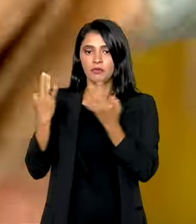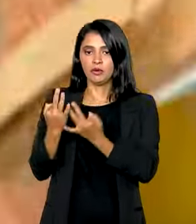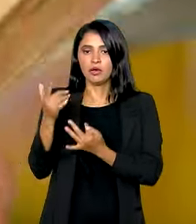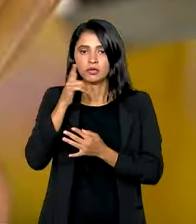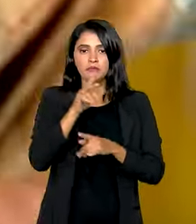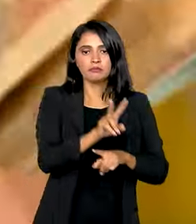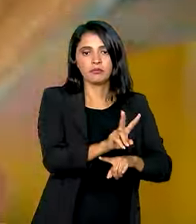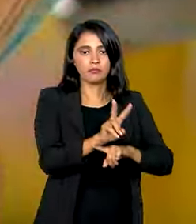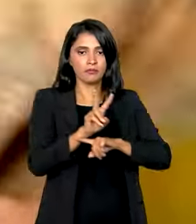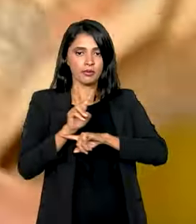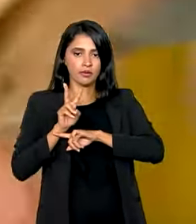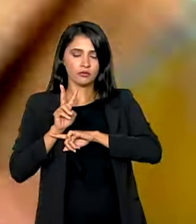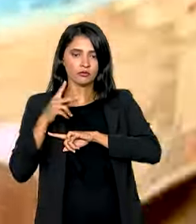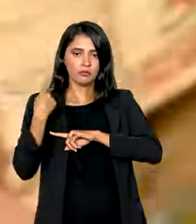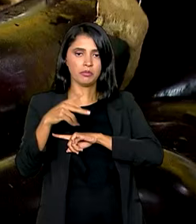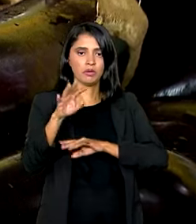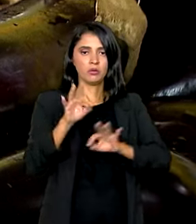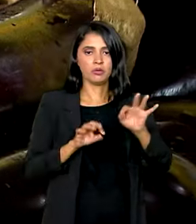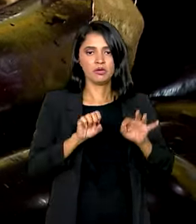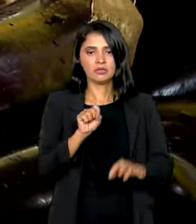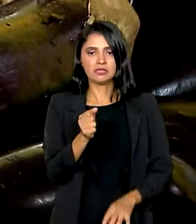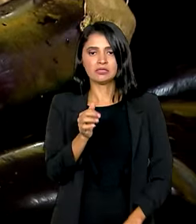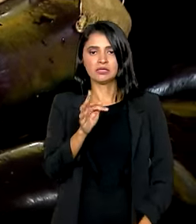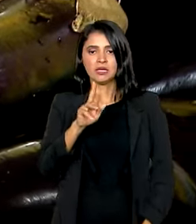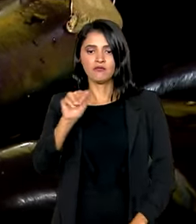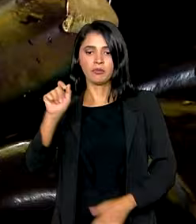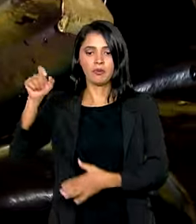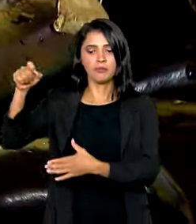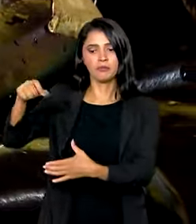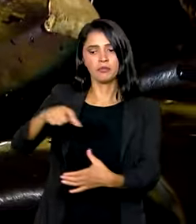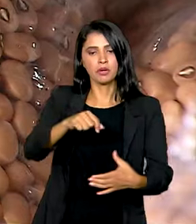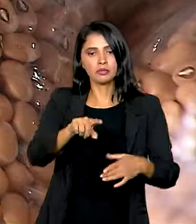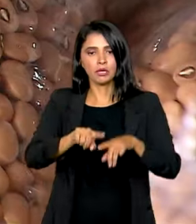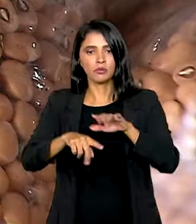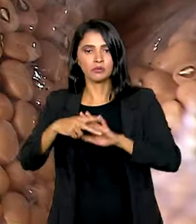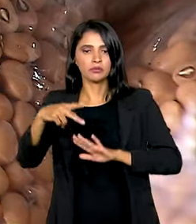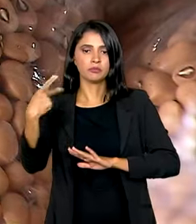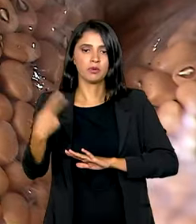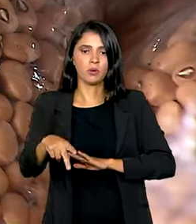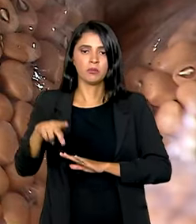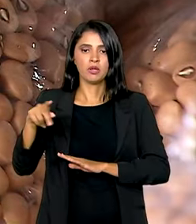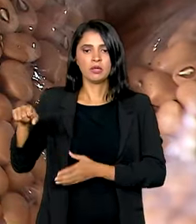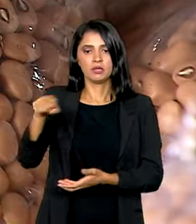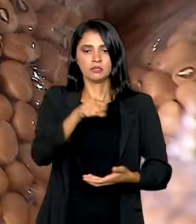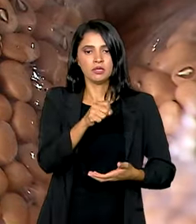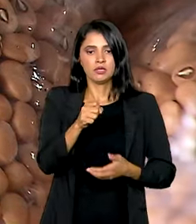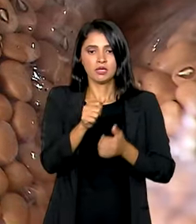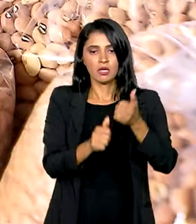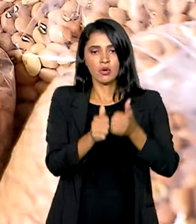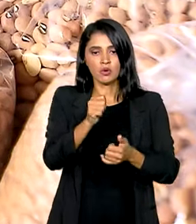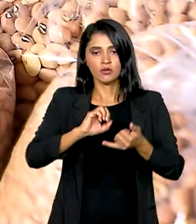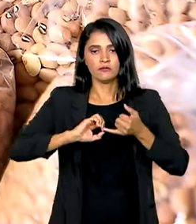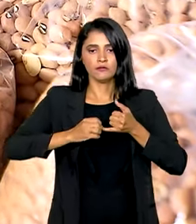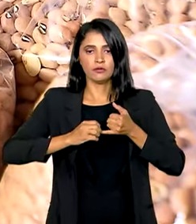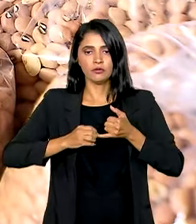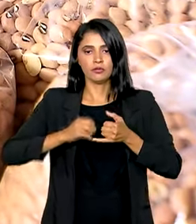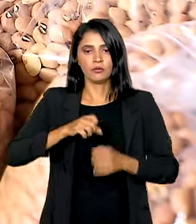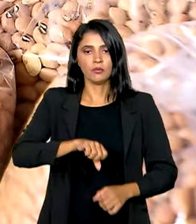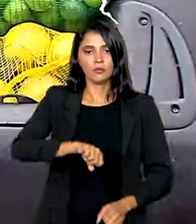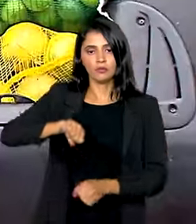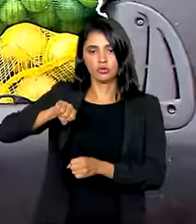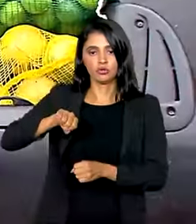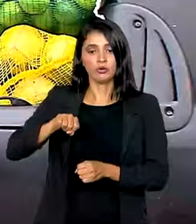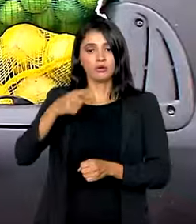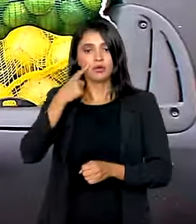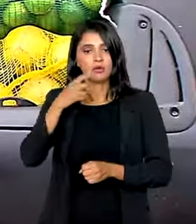pegou empréstimo pelo Plano Safra para plantar produtos da cesta básica, como arroz, feijão e mandioca.